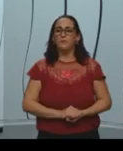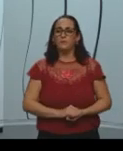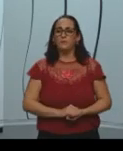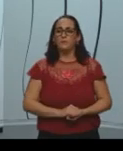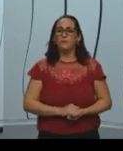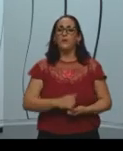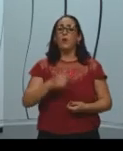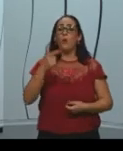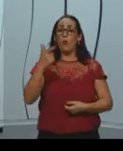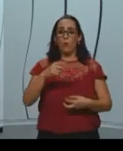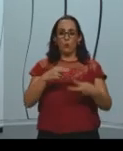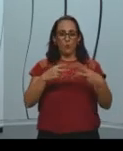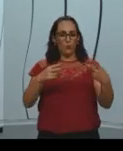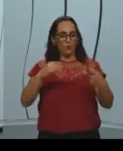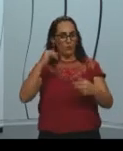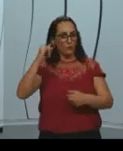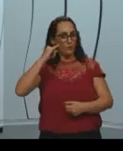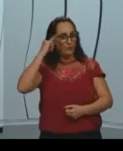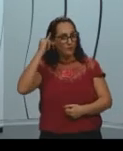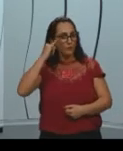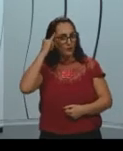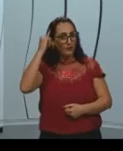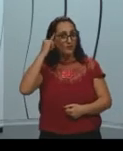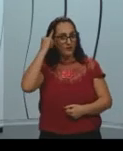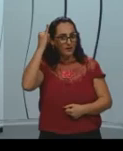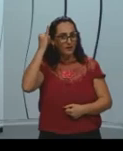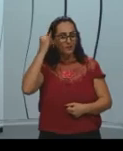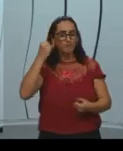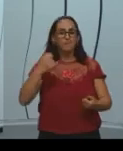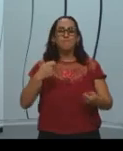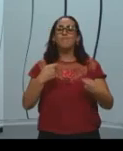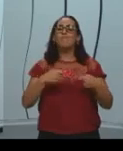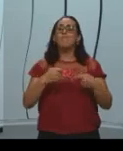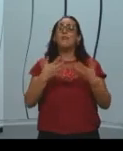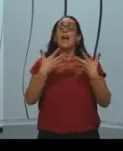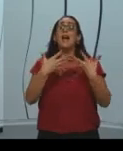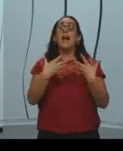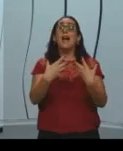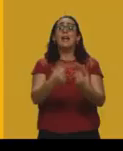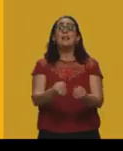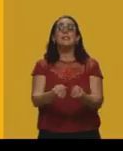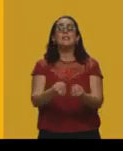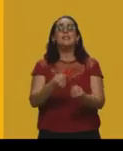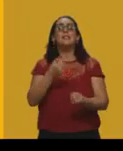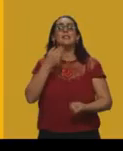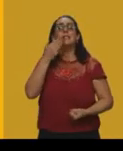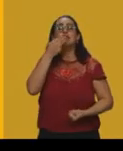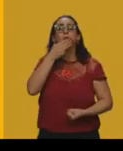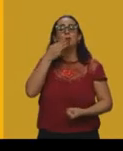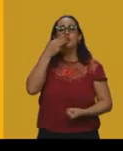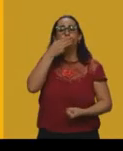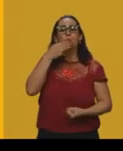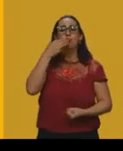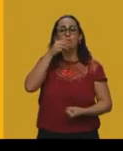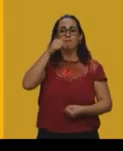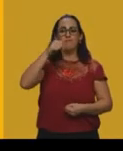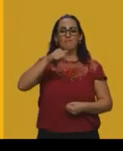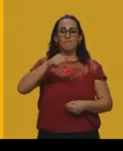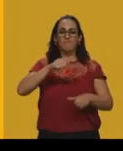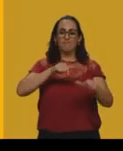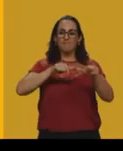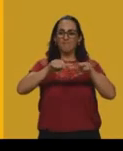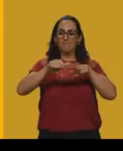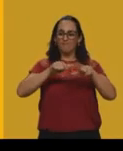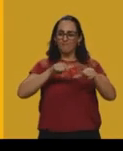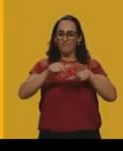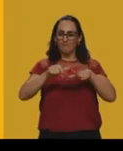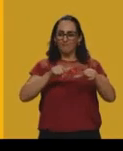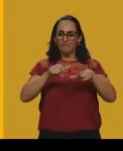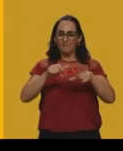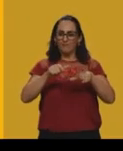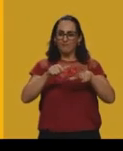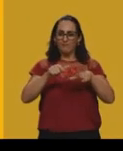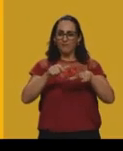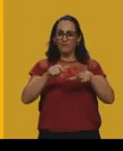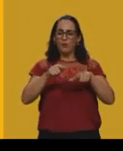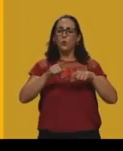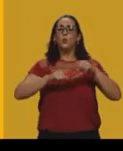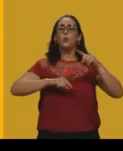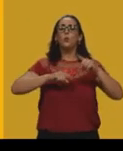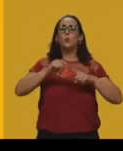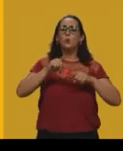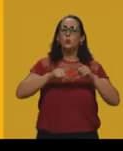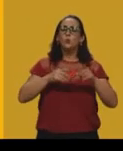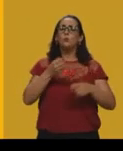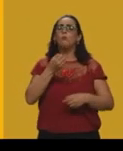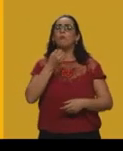outras questões importantes, gente. A aceitação do açúcar no mercado, Era um produto bem aceito e ele